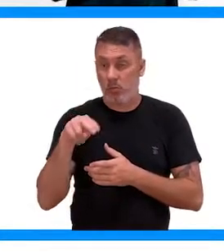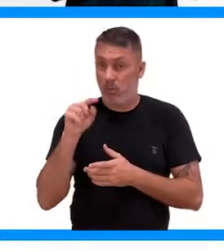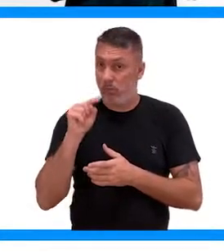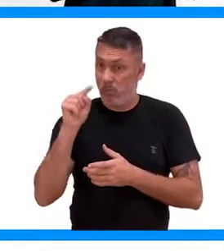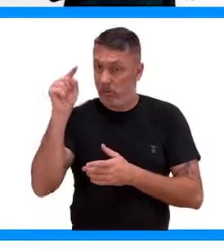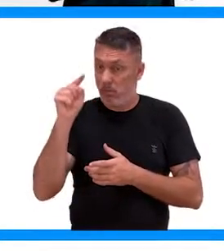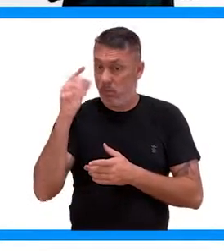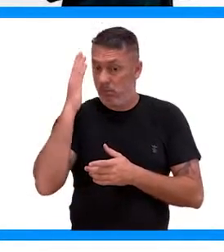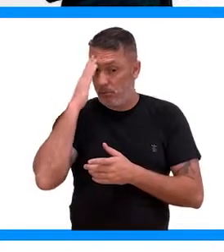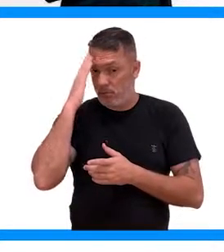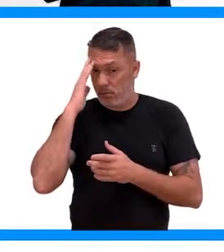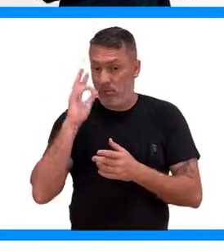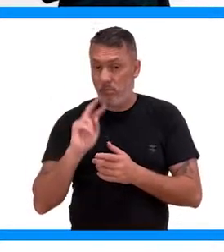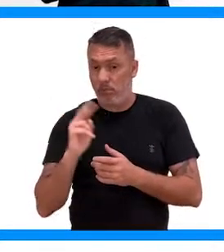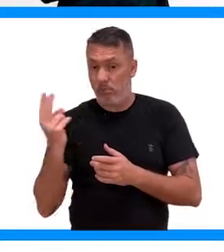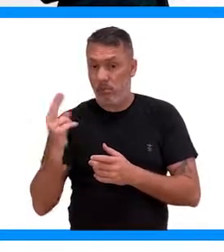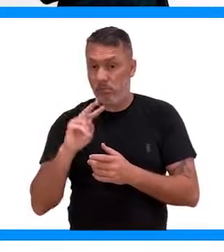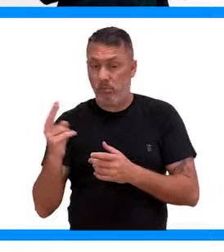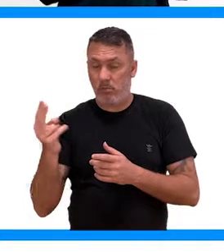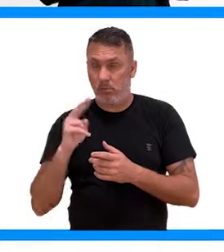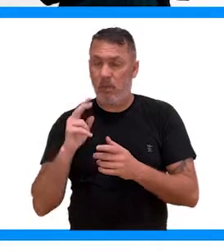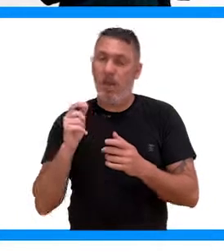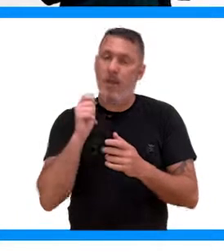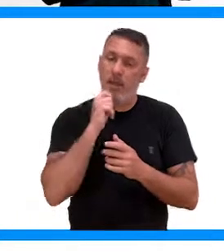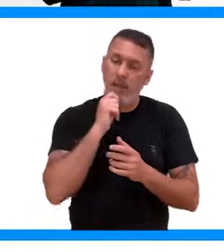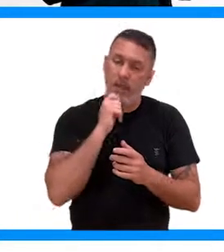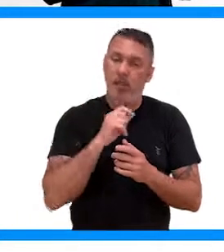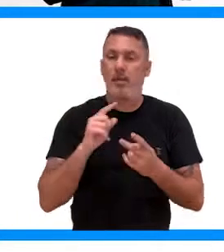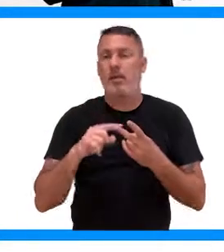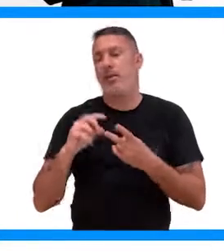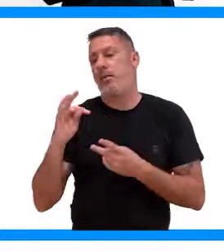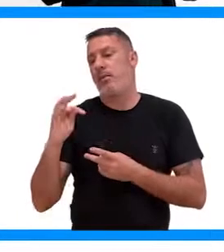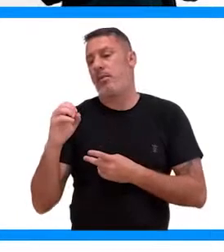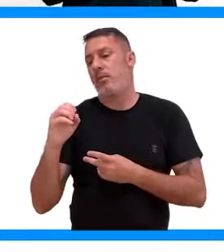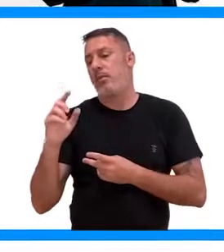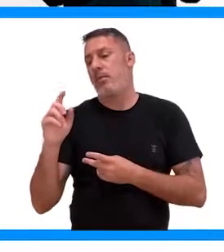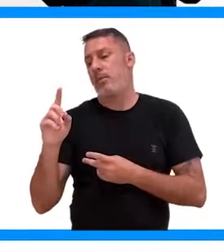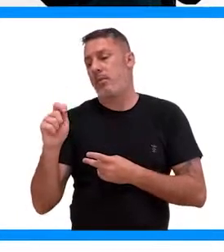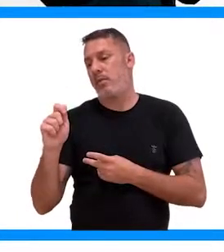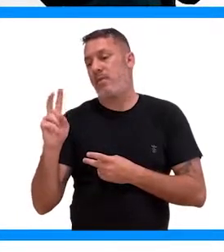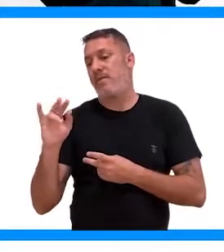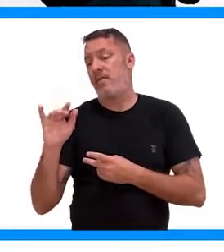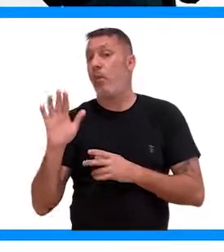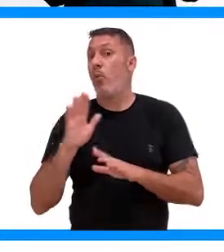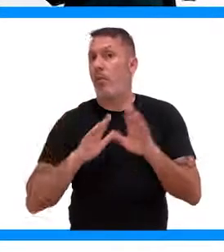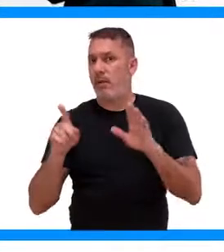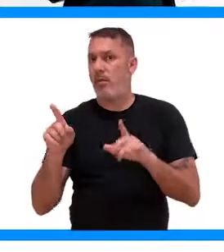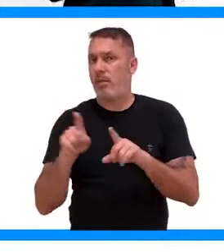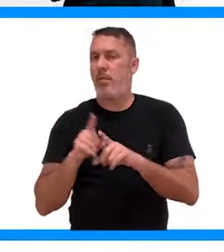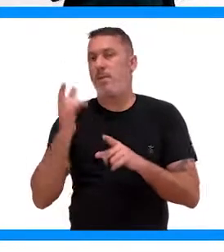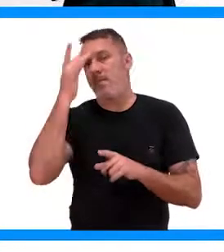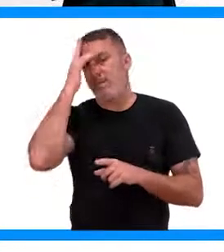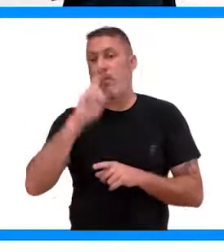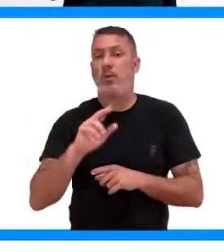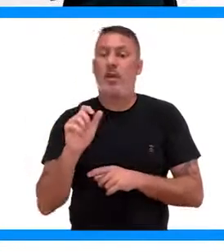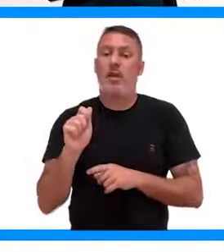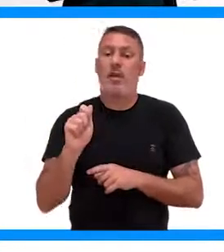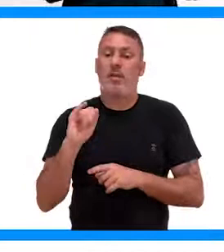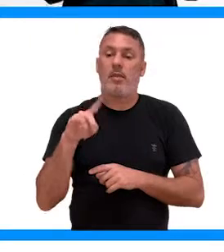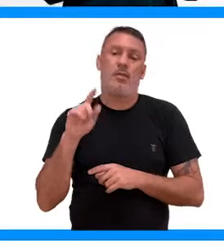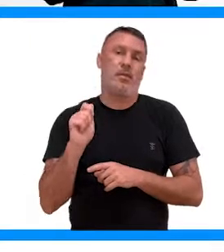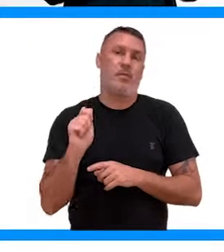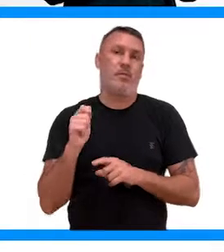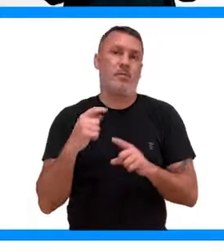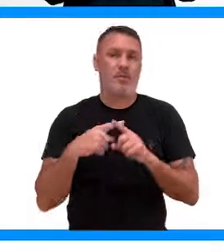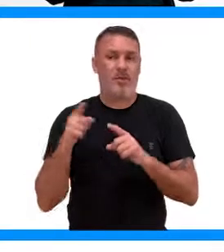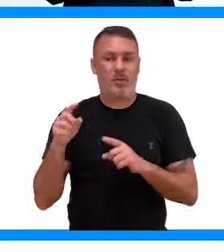é advérbio de tempo, podemos trocar por ainda. Cuidado com esse todavia, porque também é um falso amigo. E ele